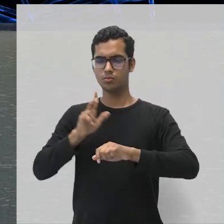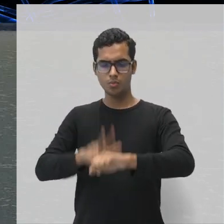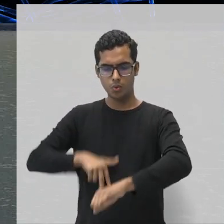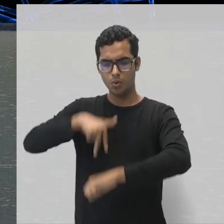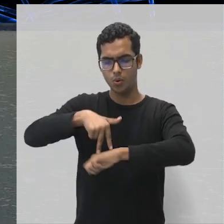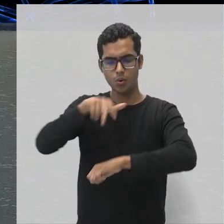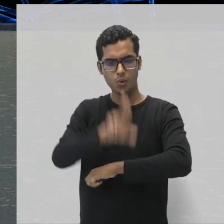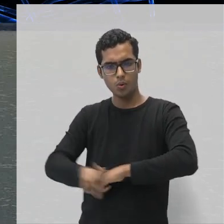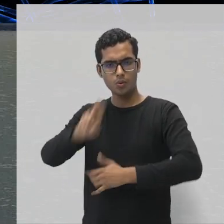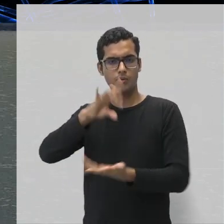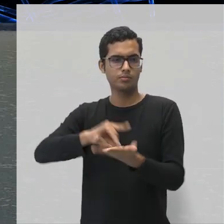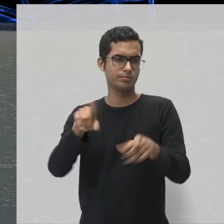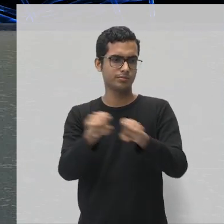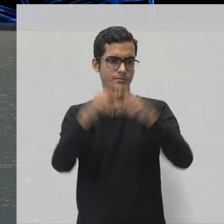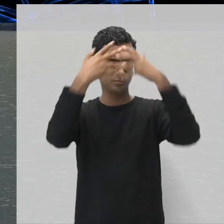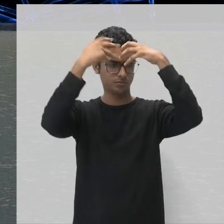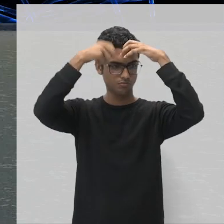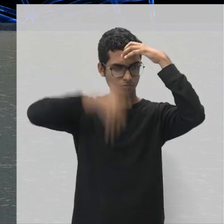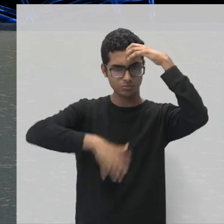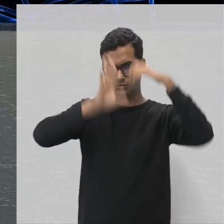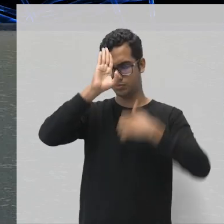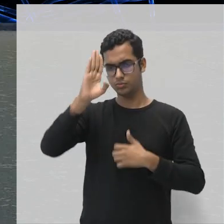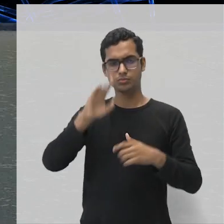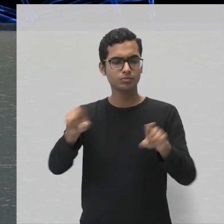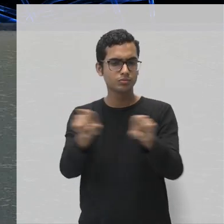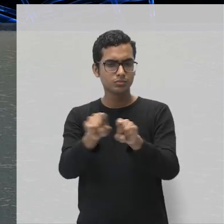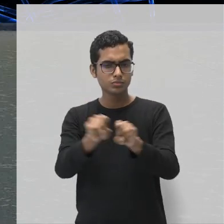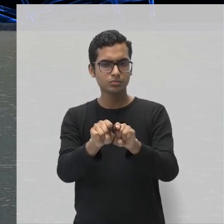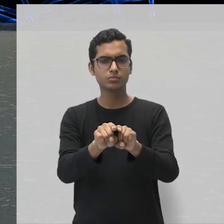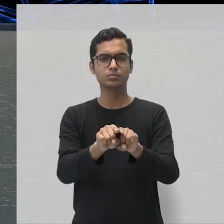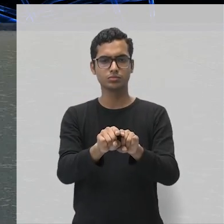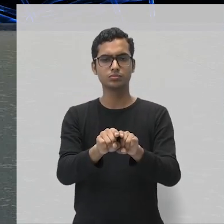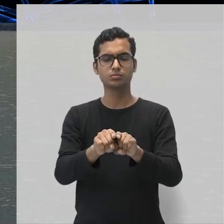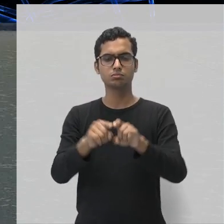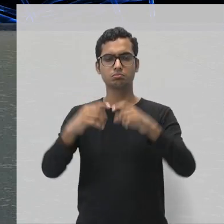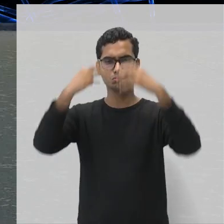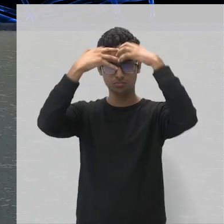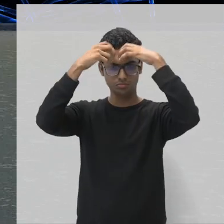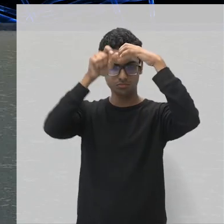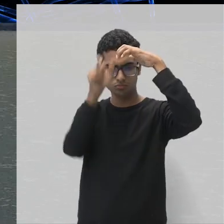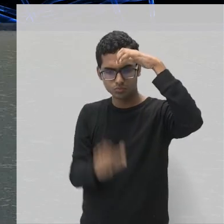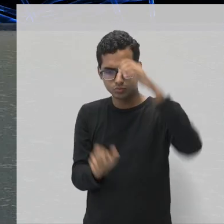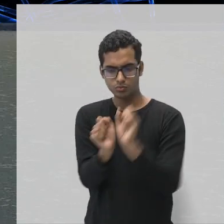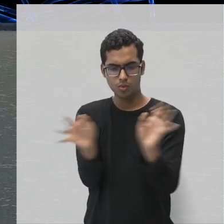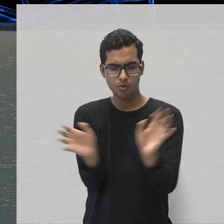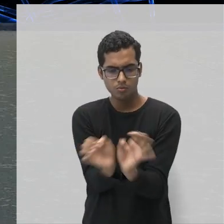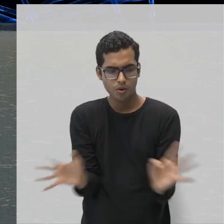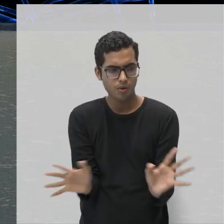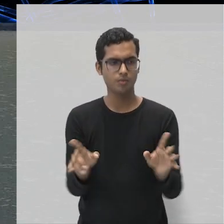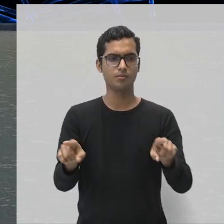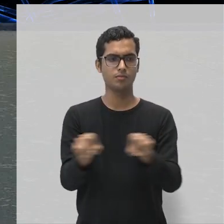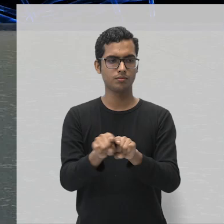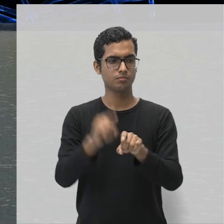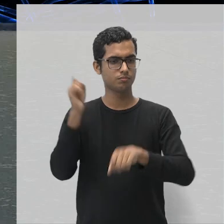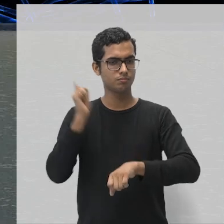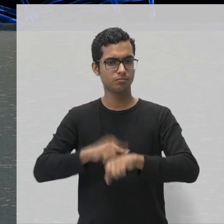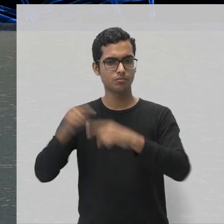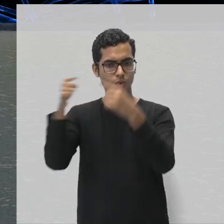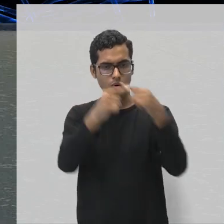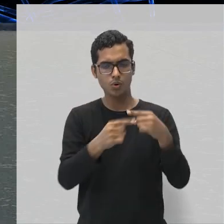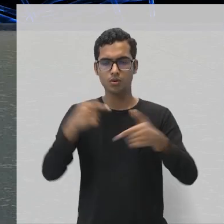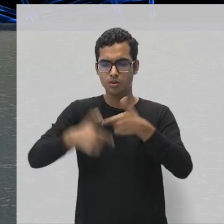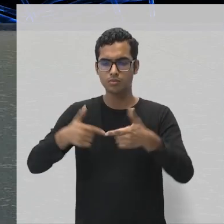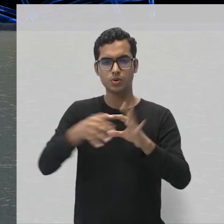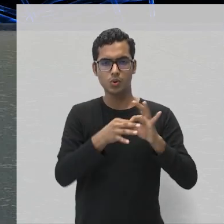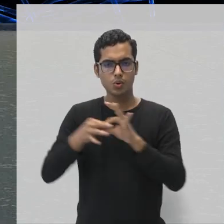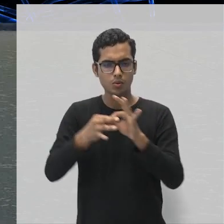está utilizando o seu sistema nervoso central e o sistema nervoso periférico. Olha só, trabalhando em conjunto para fazer